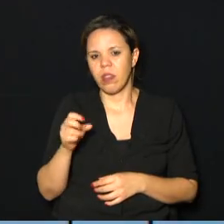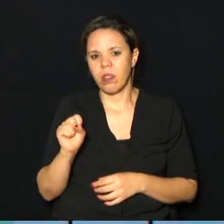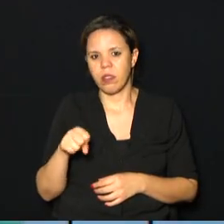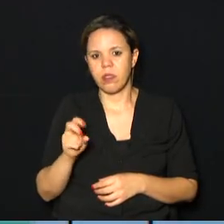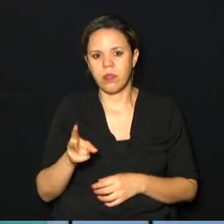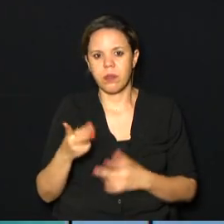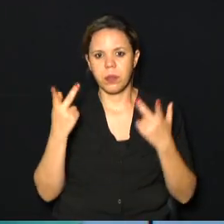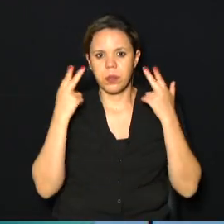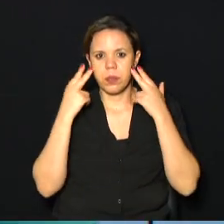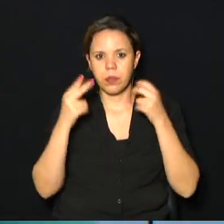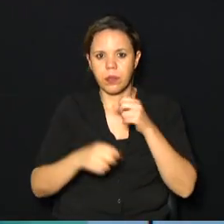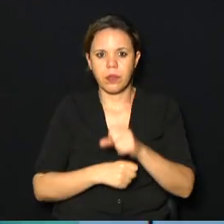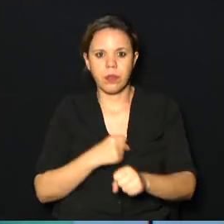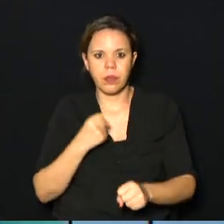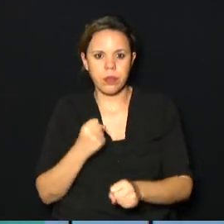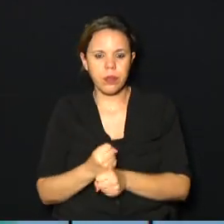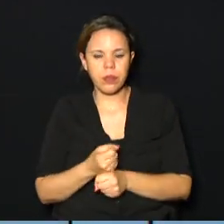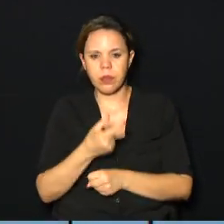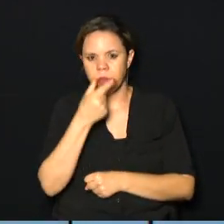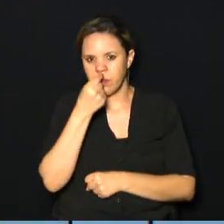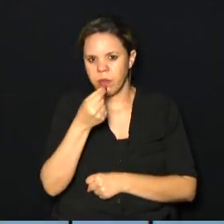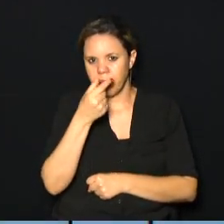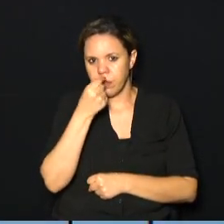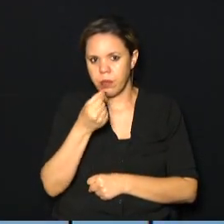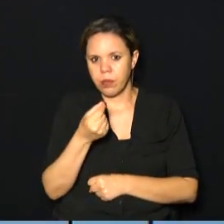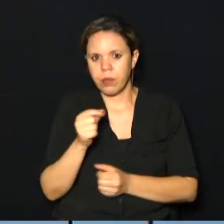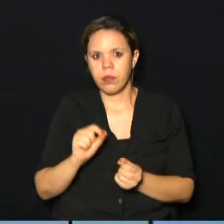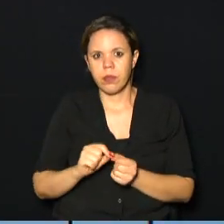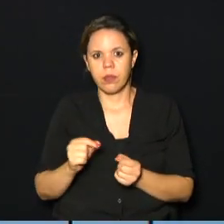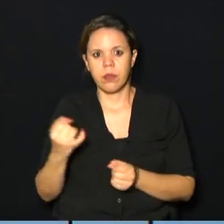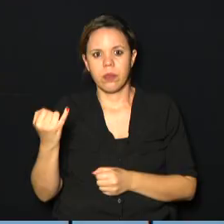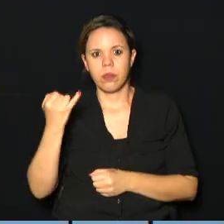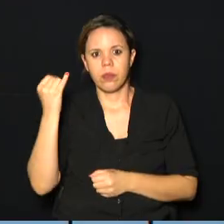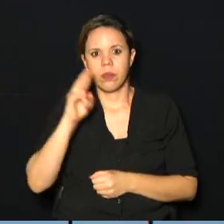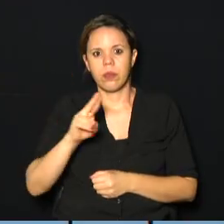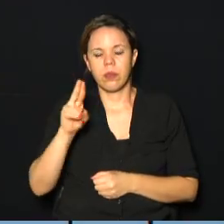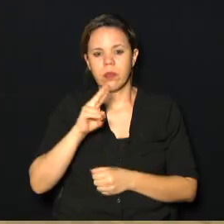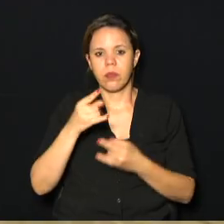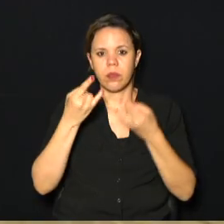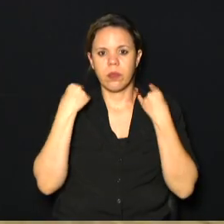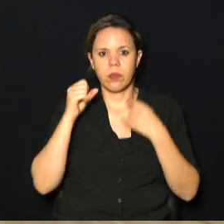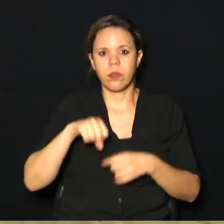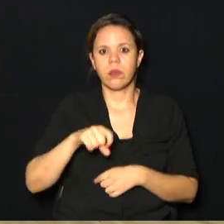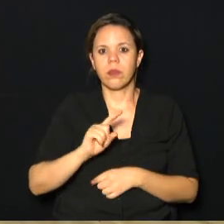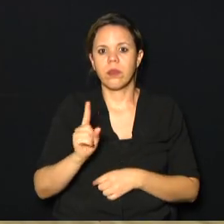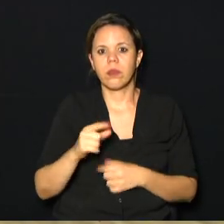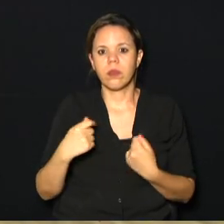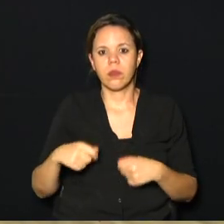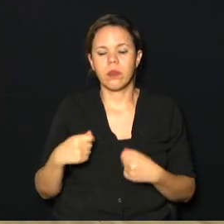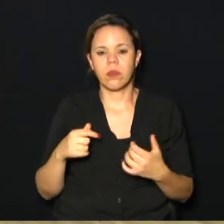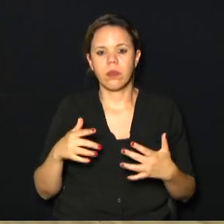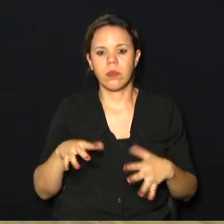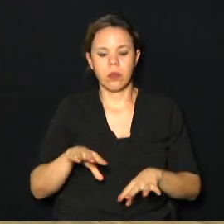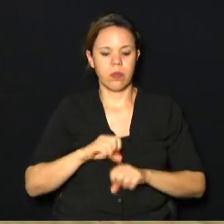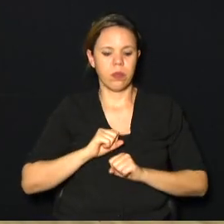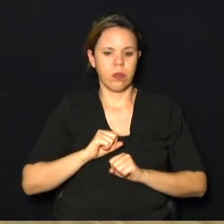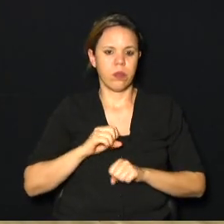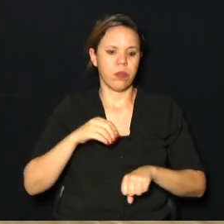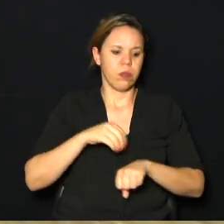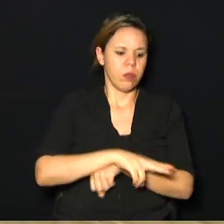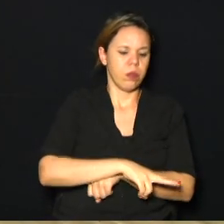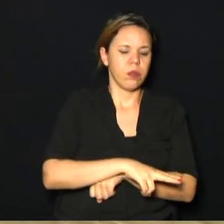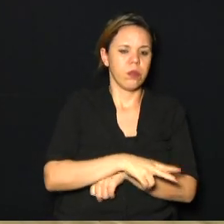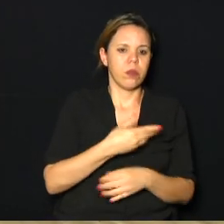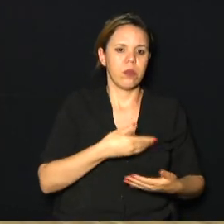bastante comum nessa época do ano, né? O resfriado, a gripe, é importante usar máscara ou não precisa? Para não contaminar a criança